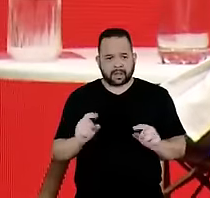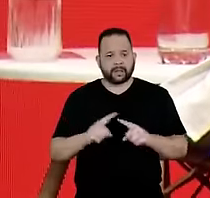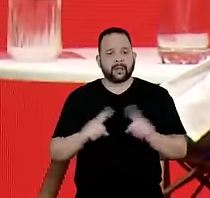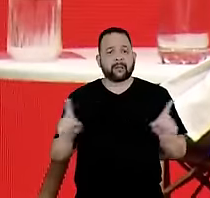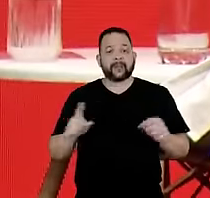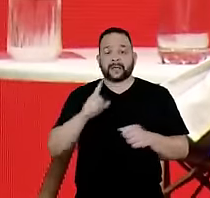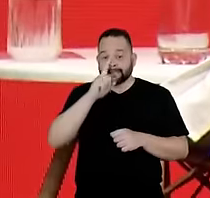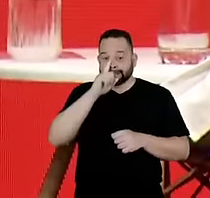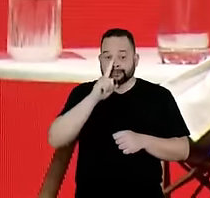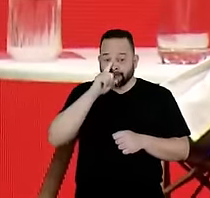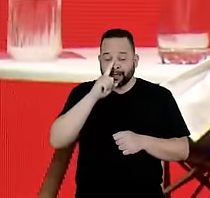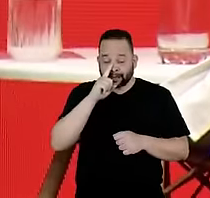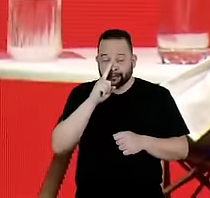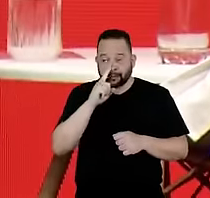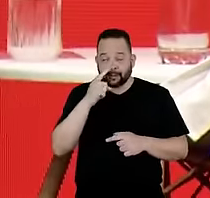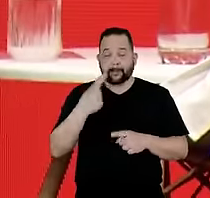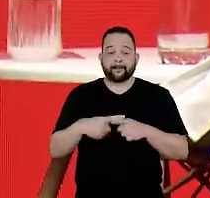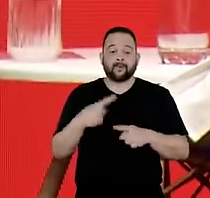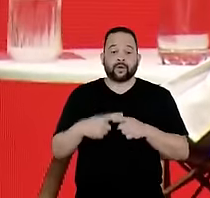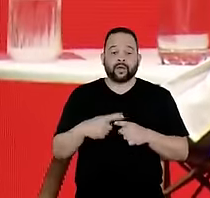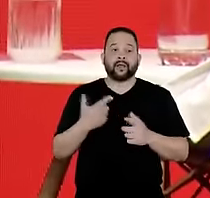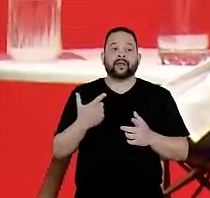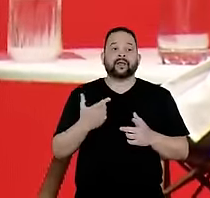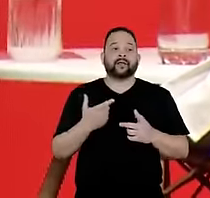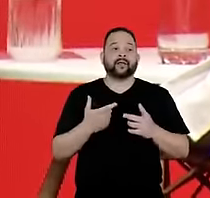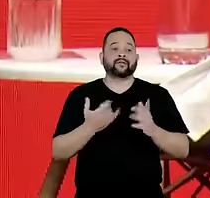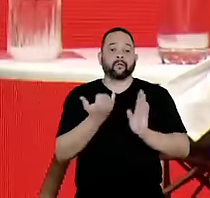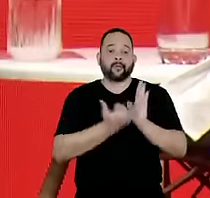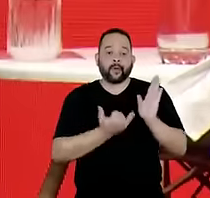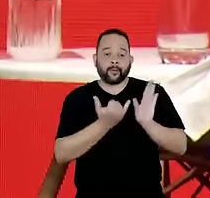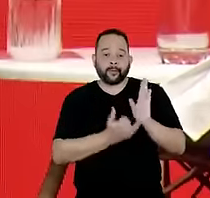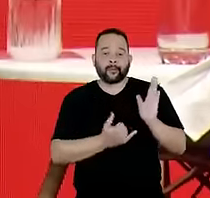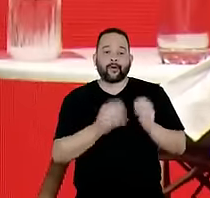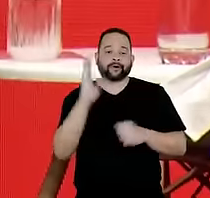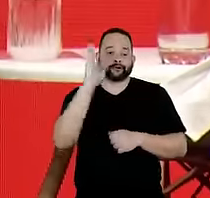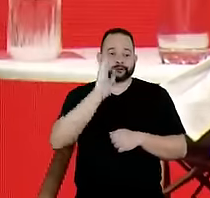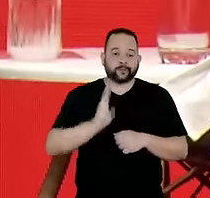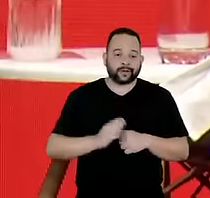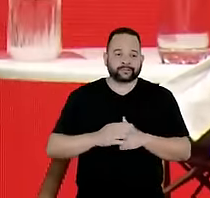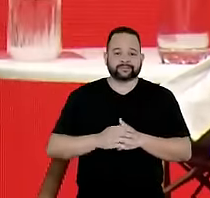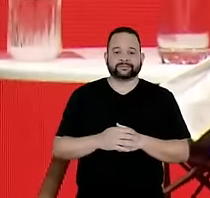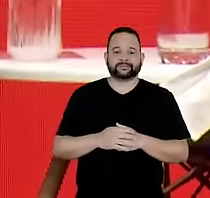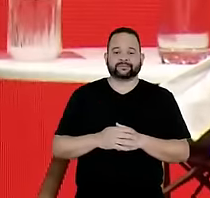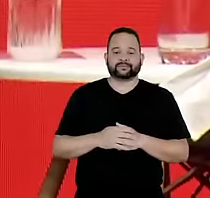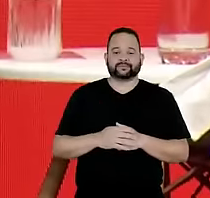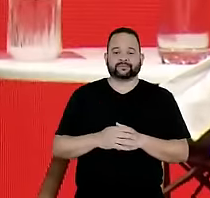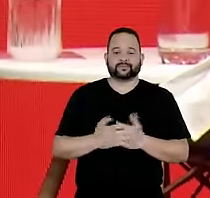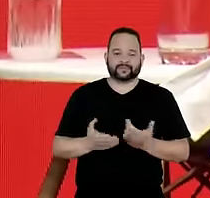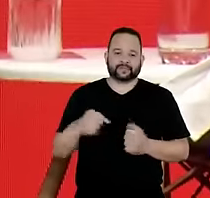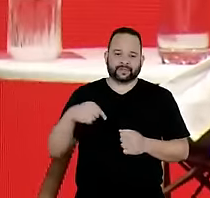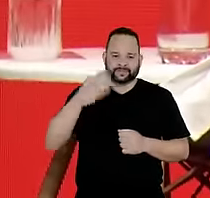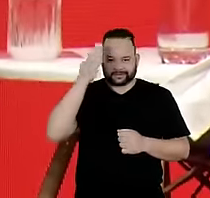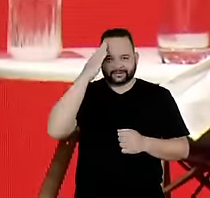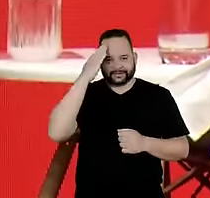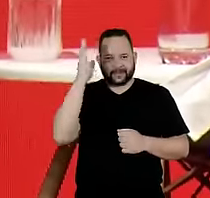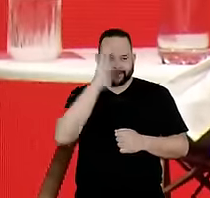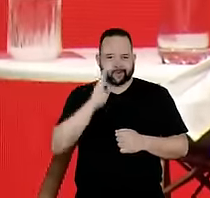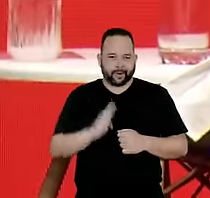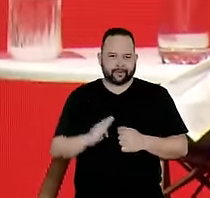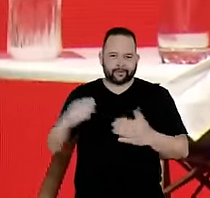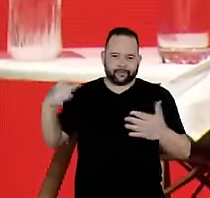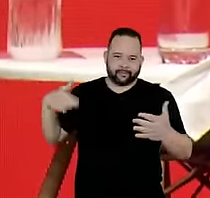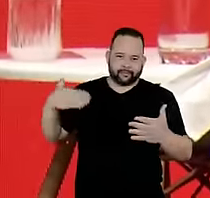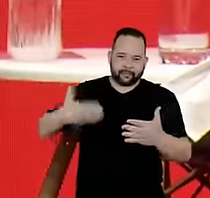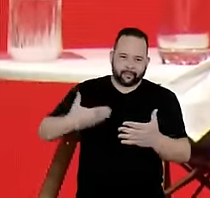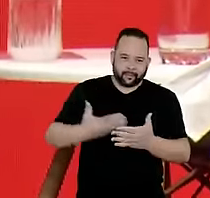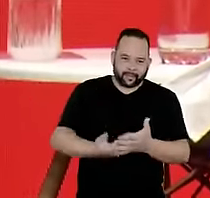Brasil eu não sei se eu sigo aqui ou vocês querem eh mas assim tem obviamente Brasil é Brasil né então de novo desde 94